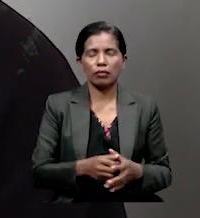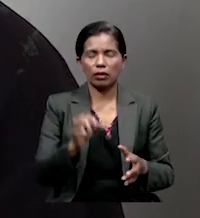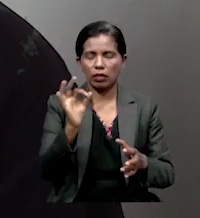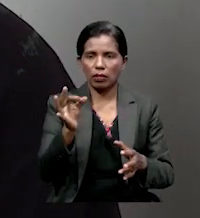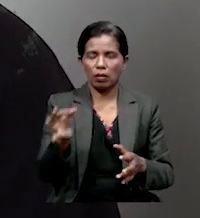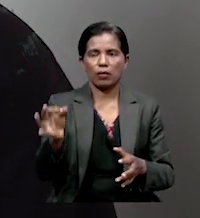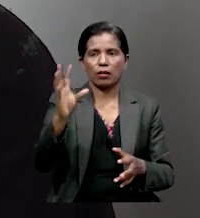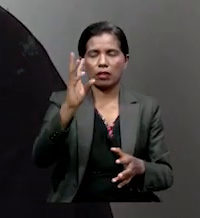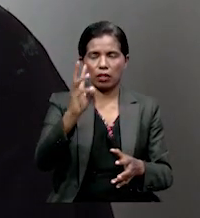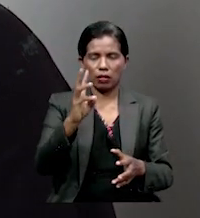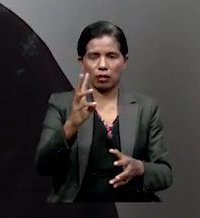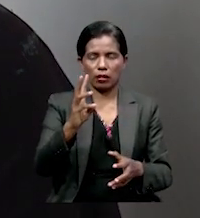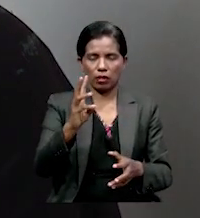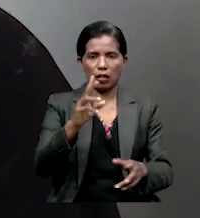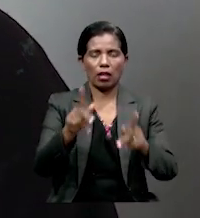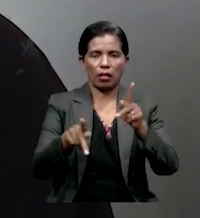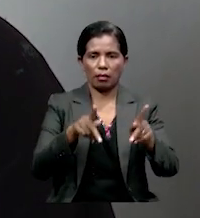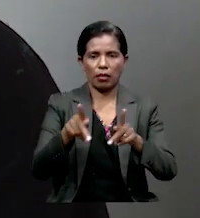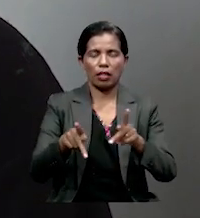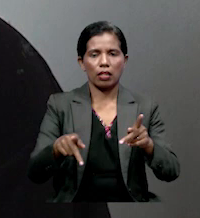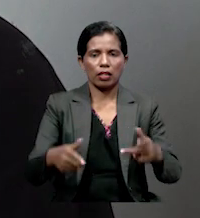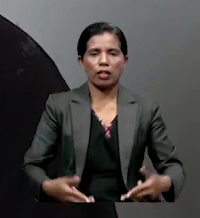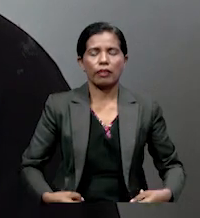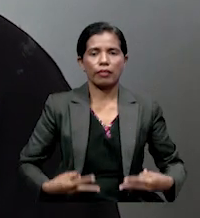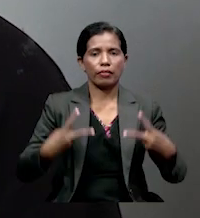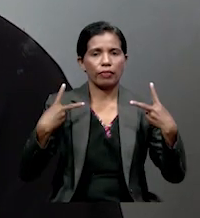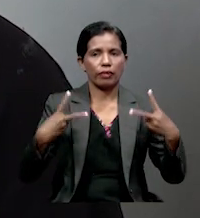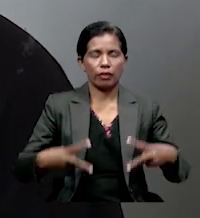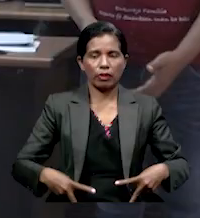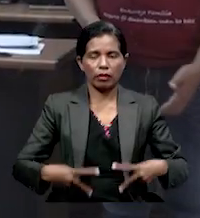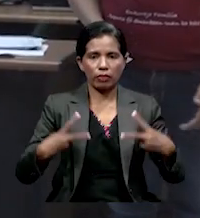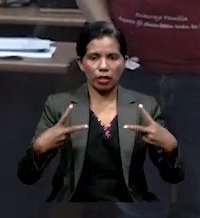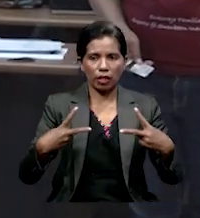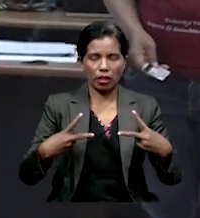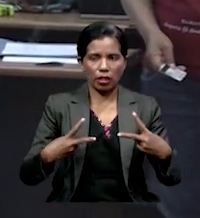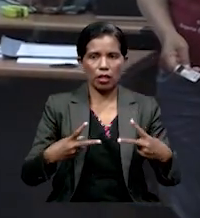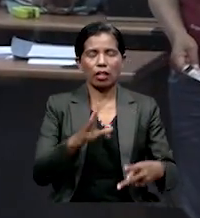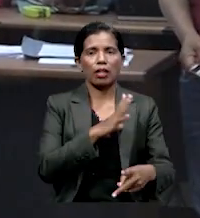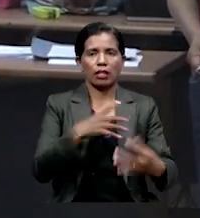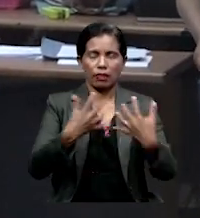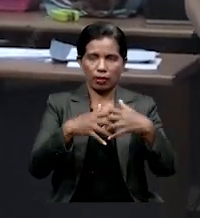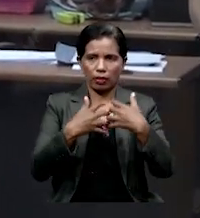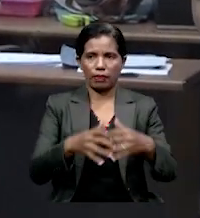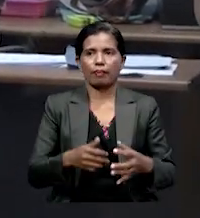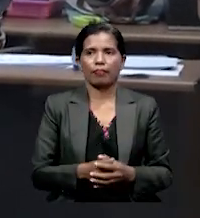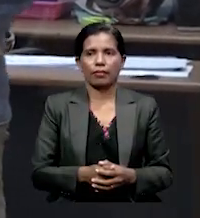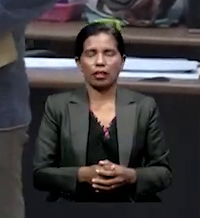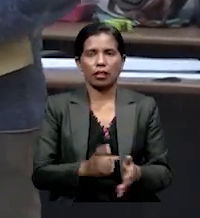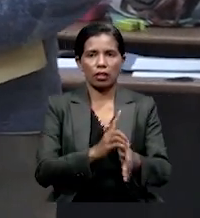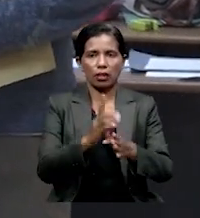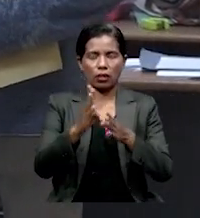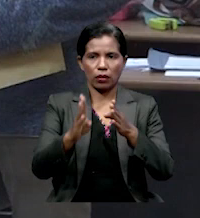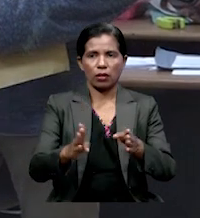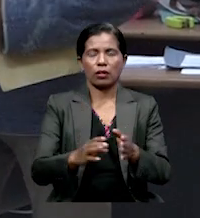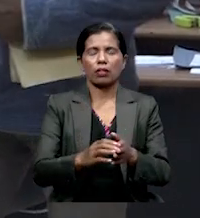96 pessoas, nem vira, nem determina a máquina. Diretor Nacional de Identificação Civil no Registro